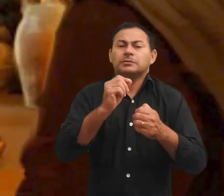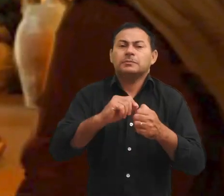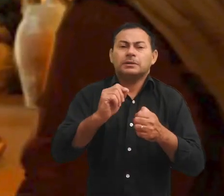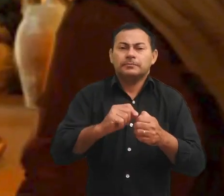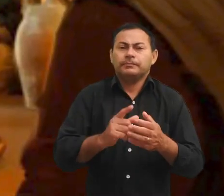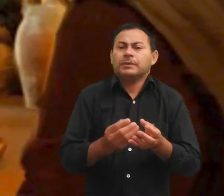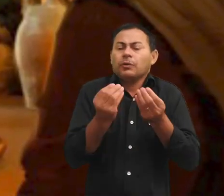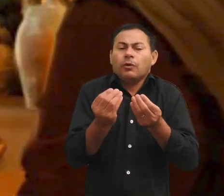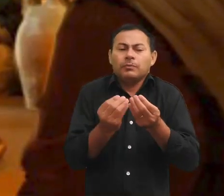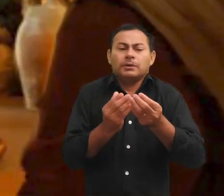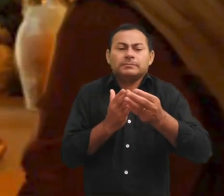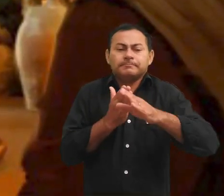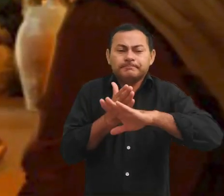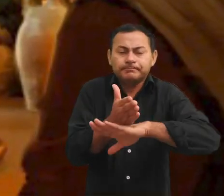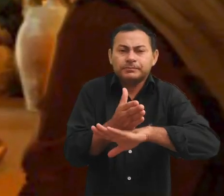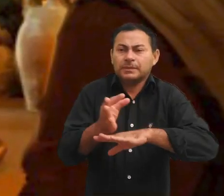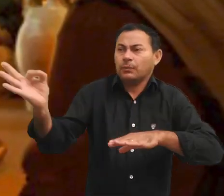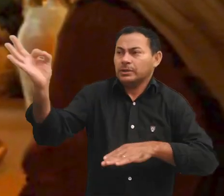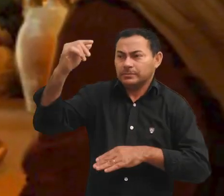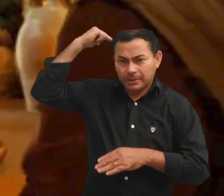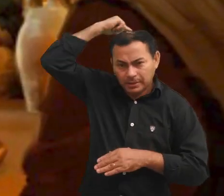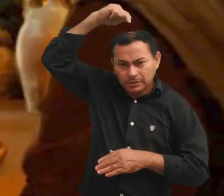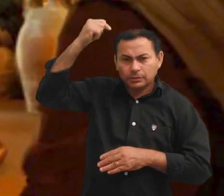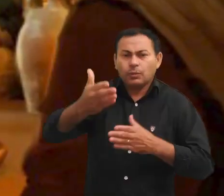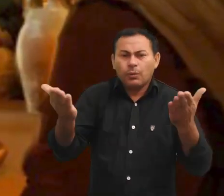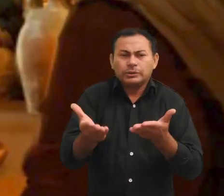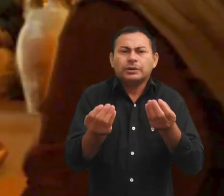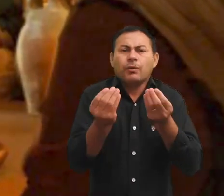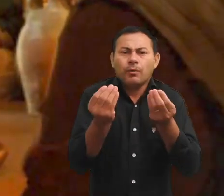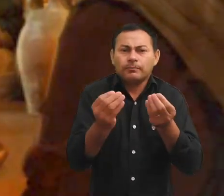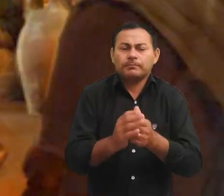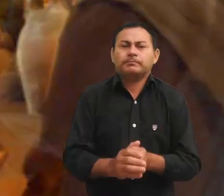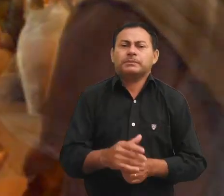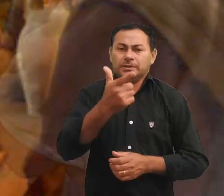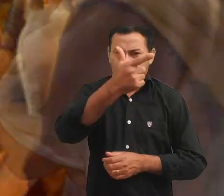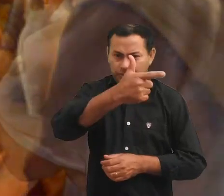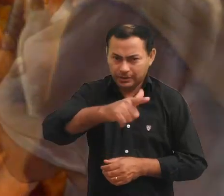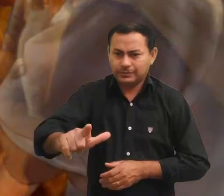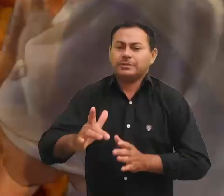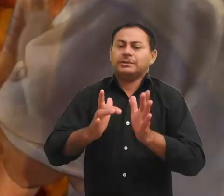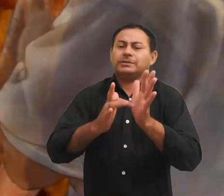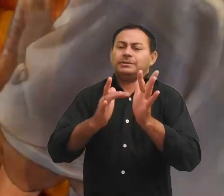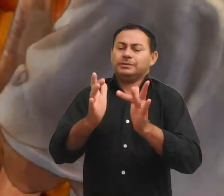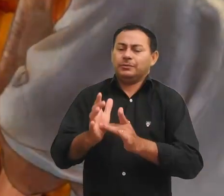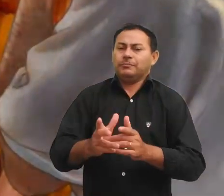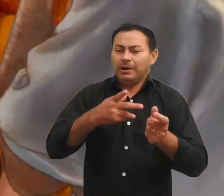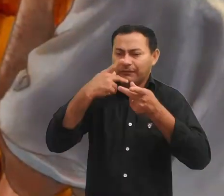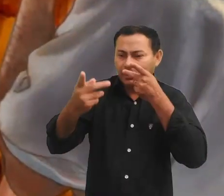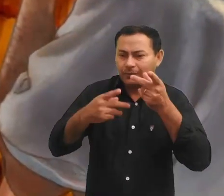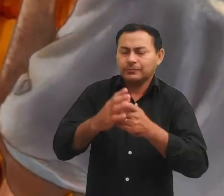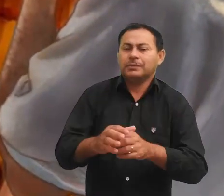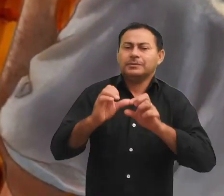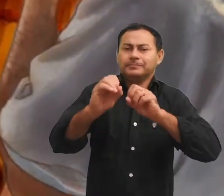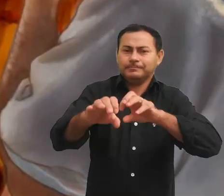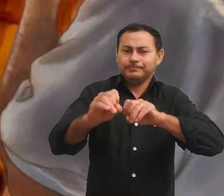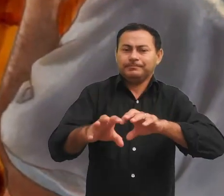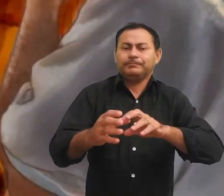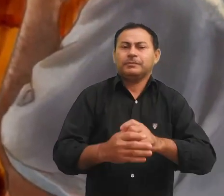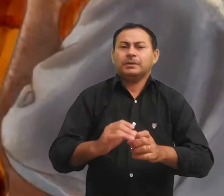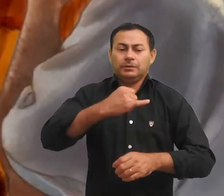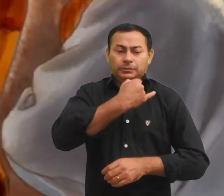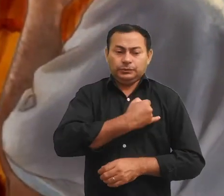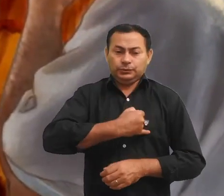Como? Como é que entramos em ação junto com o Espírito Santo hoje? Mais uma vez, Jesus deu tremendo valor ao